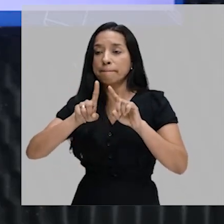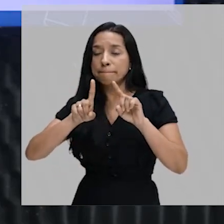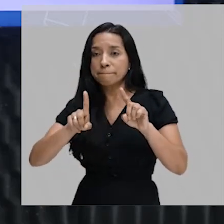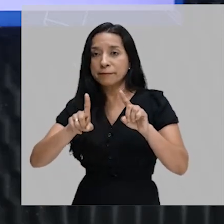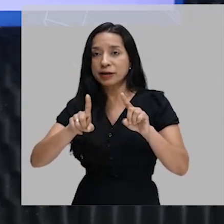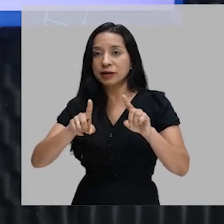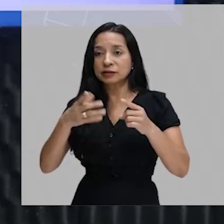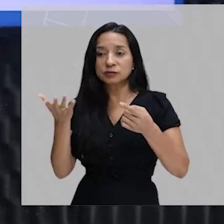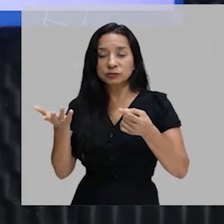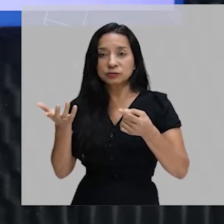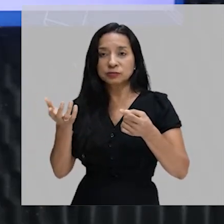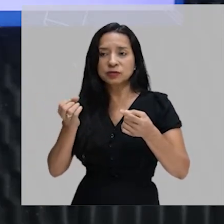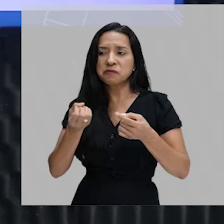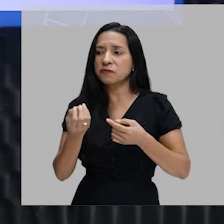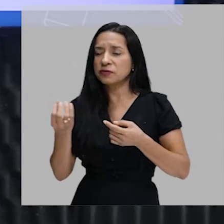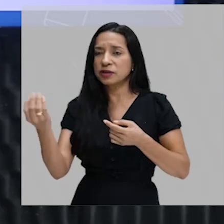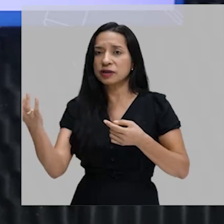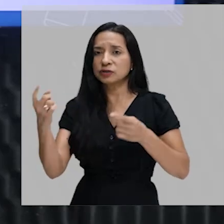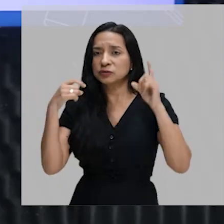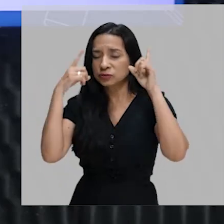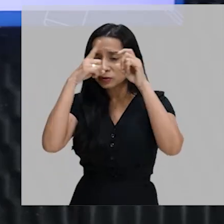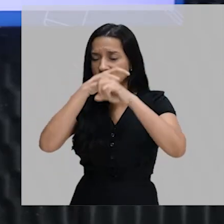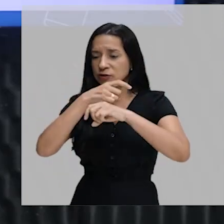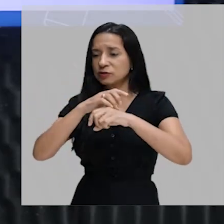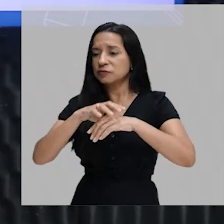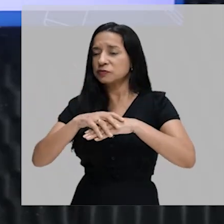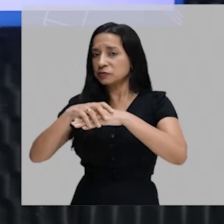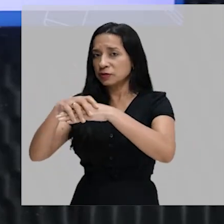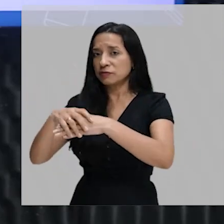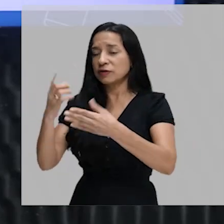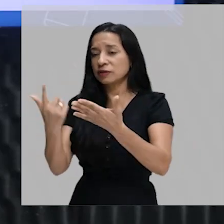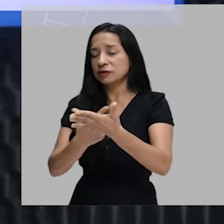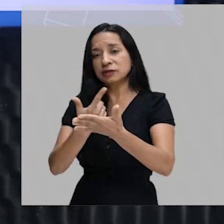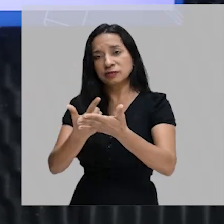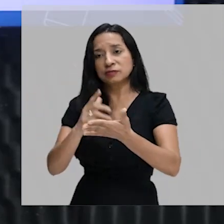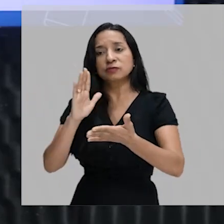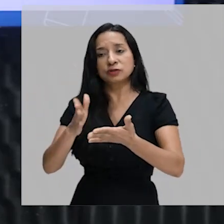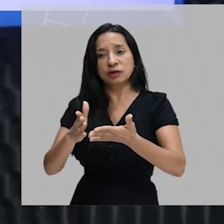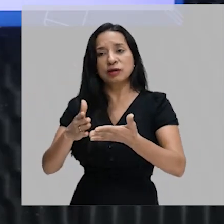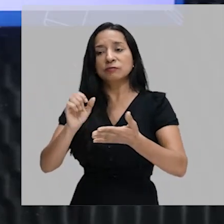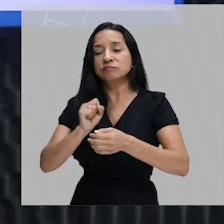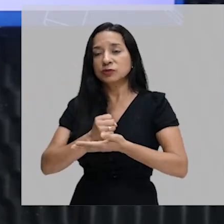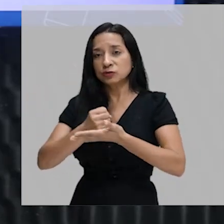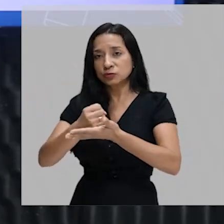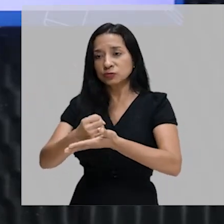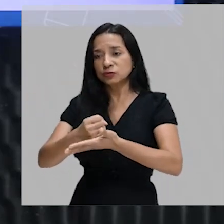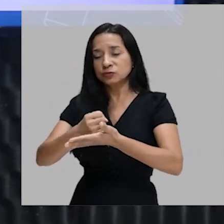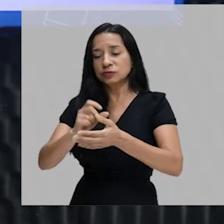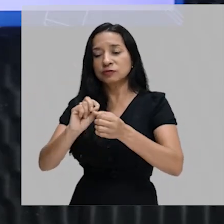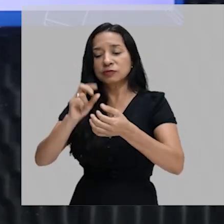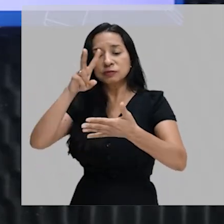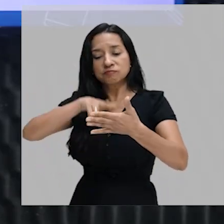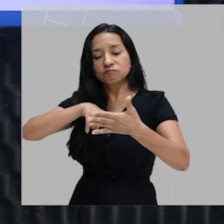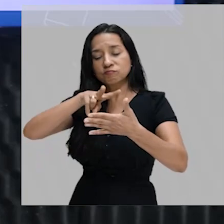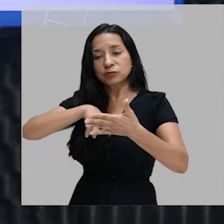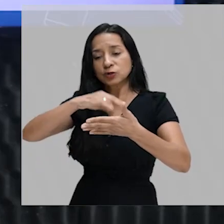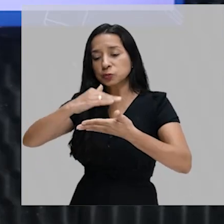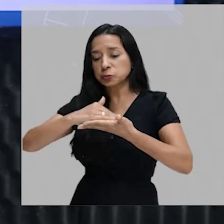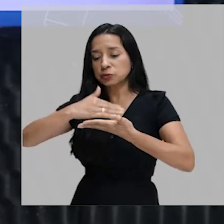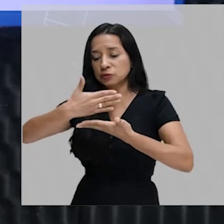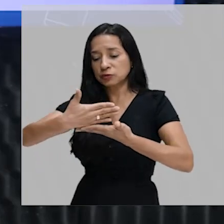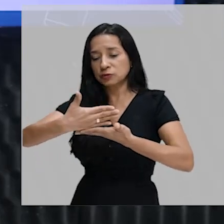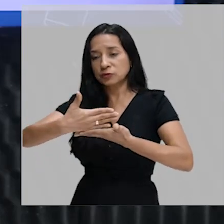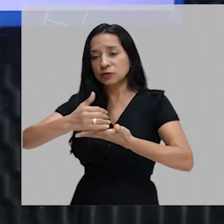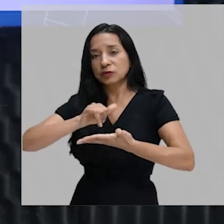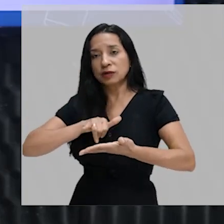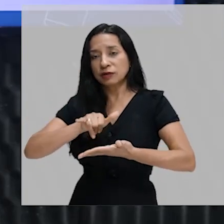viagem, onde fica difícil levar livros, aí o Kindle já ajuda. Você faz aquela leitura ali, está sentado, ou seja de avião, seja